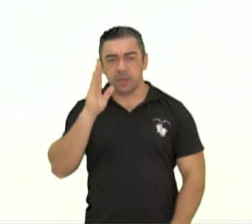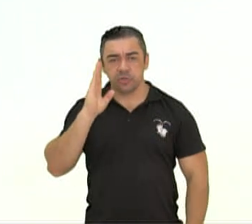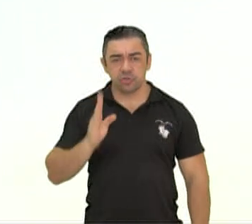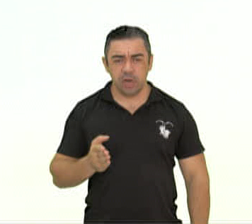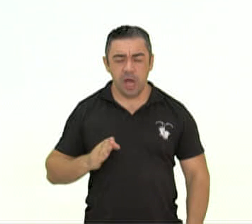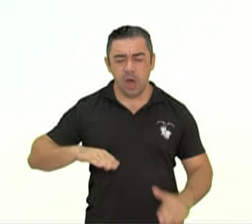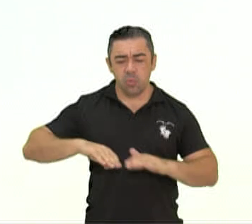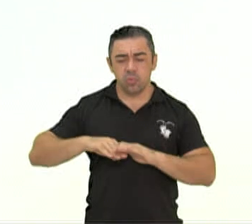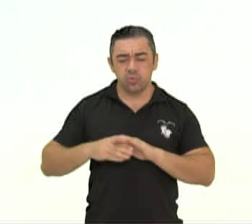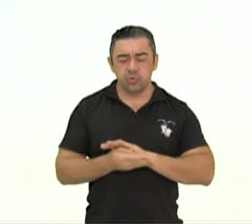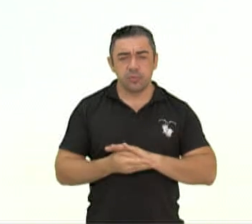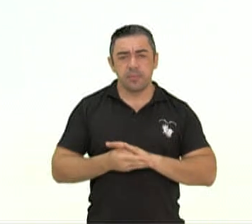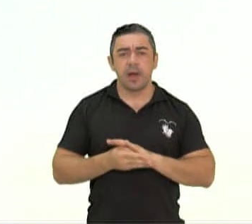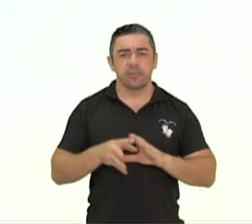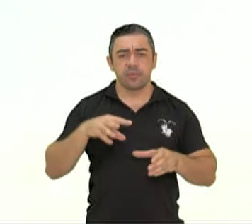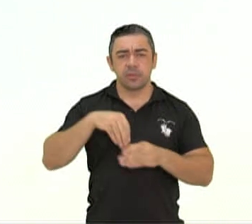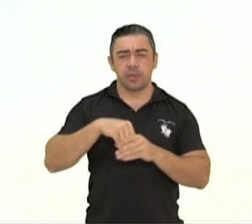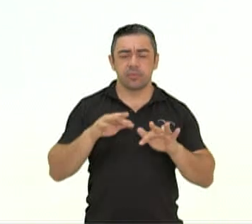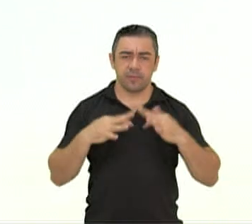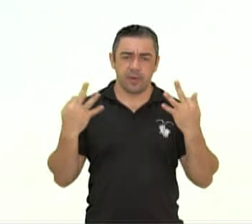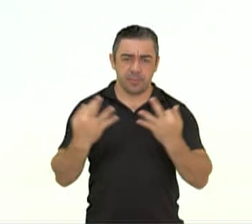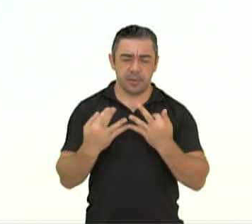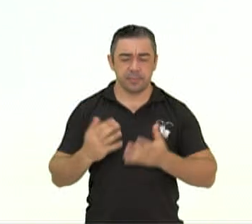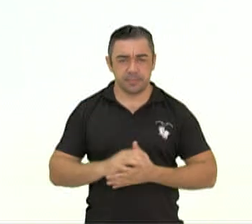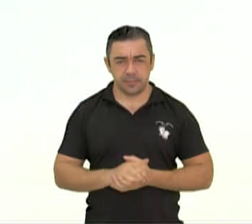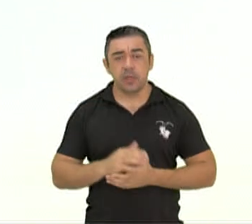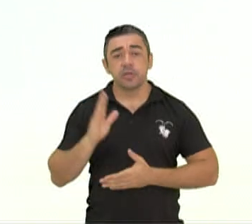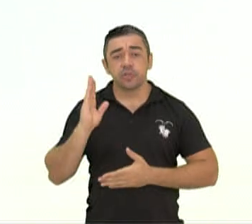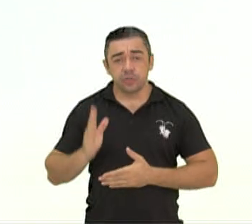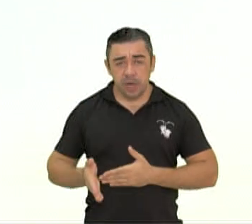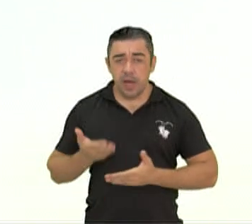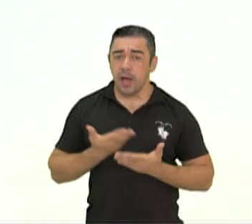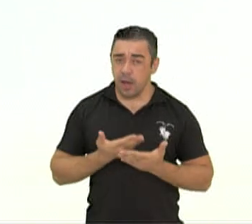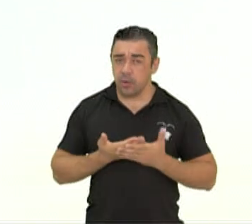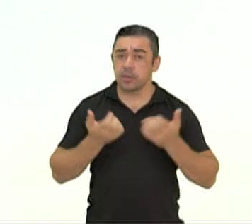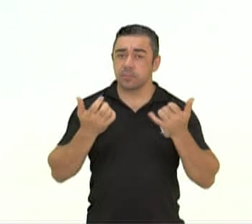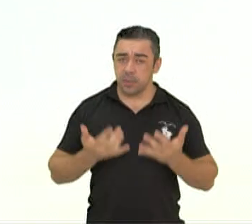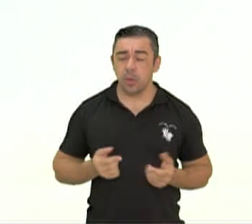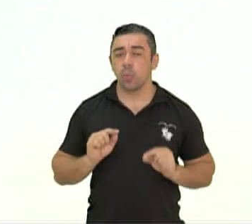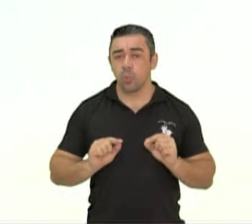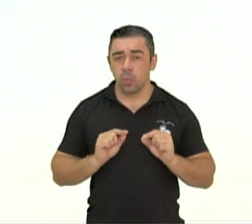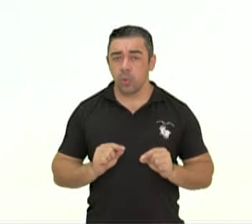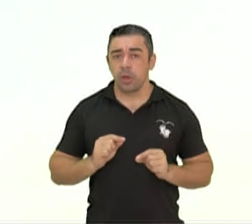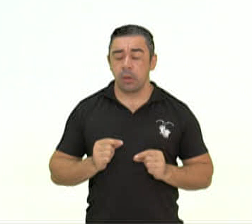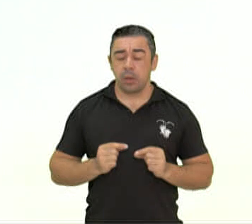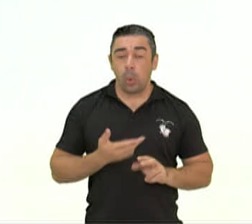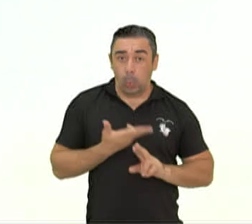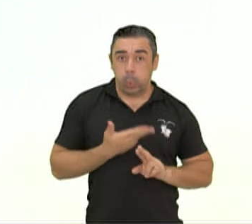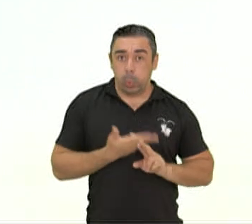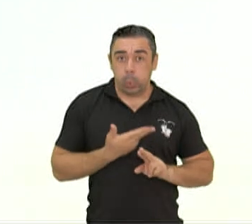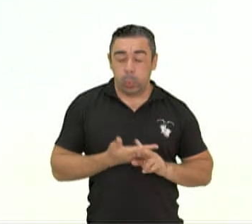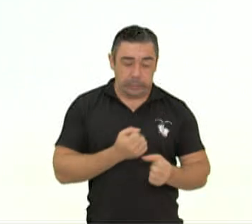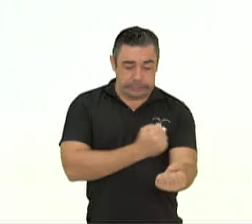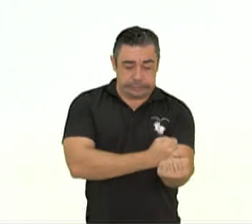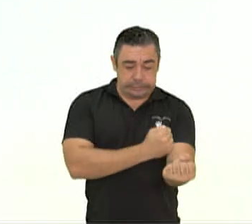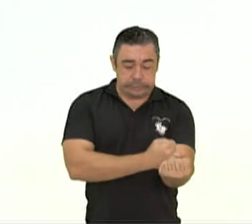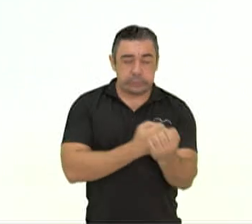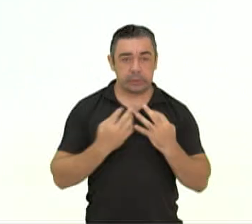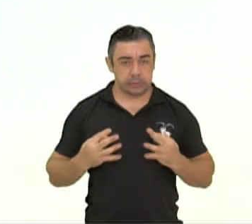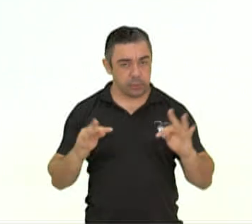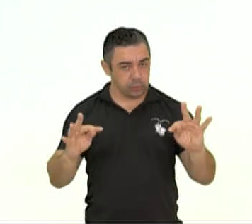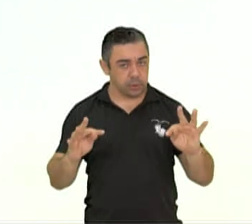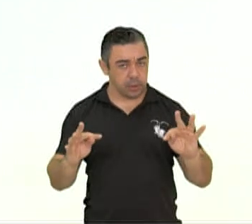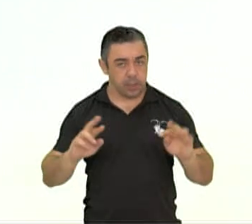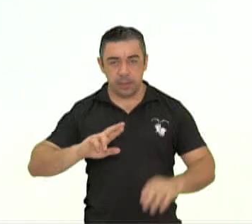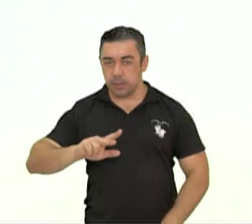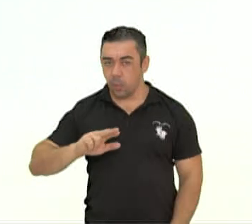familiar. Já falamos em outras aulas sobre isso, sobre o excesso, não é verdade? Então não é um assunto novo, é um